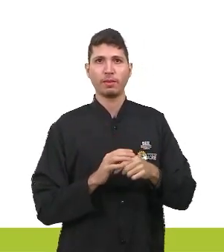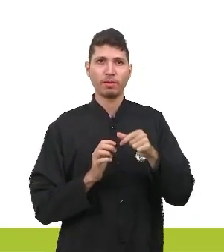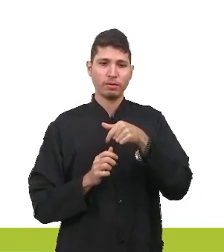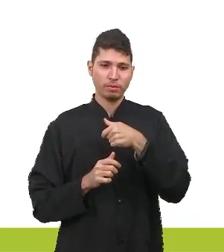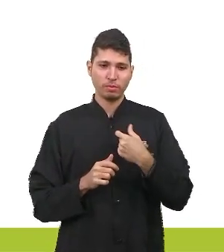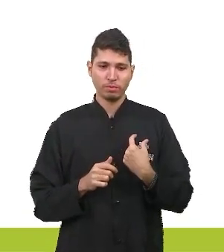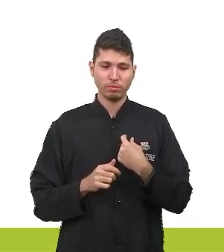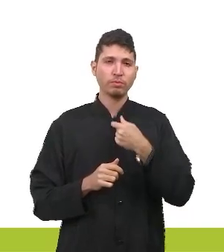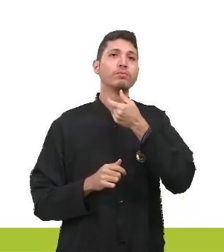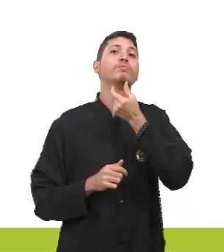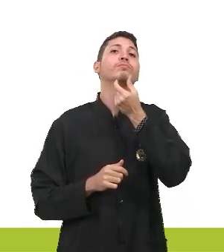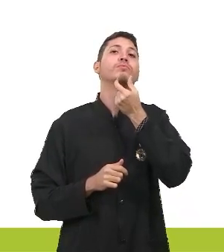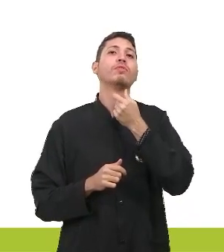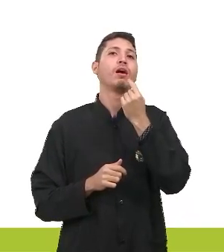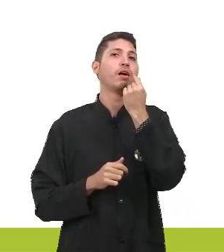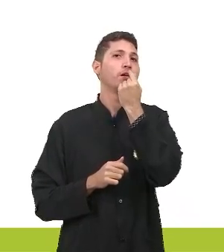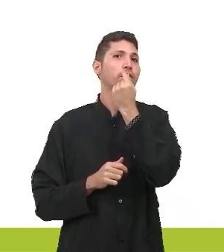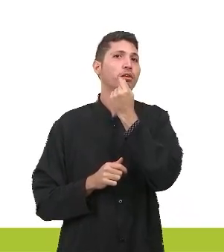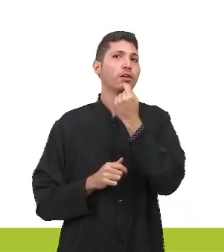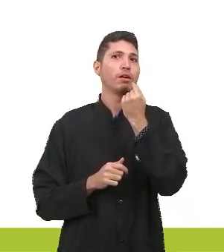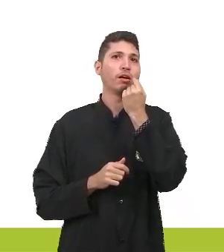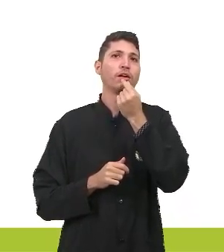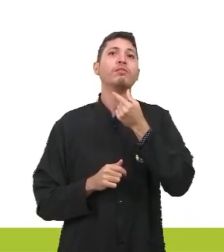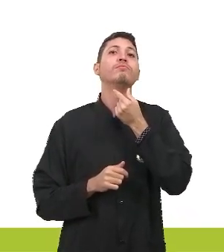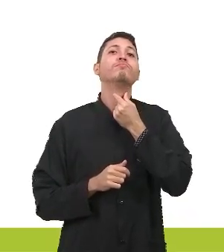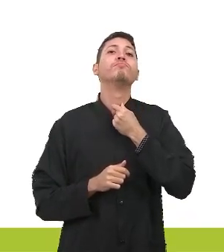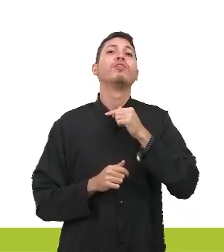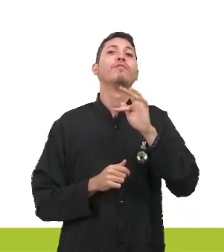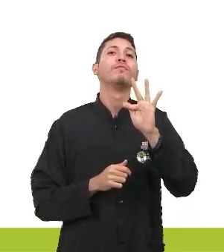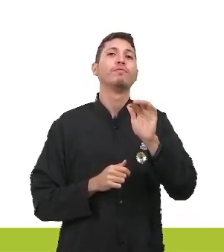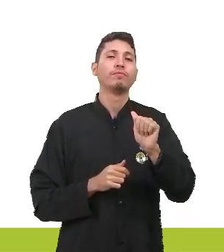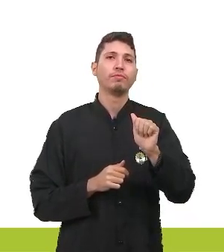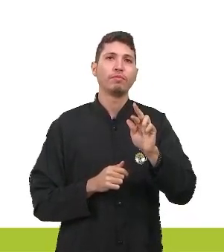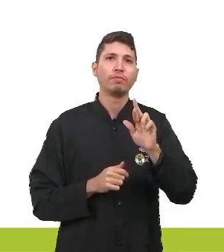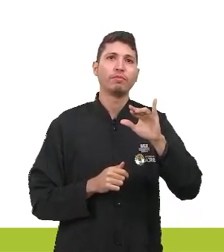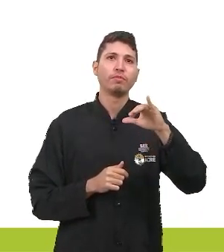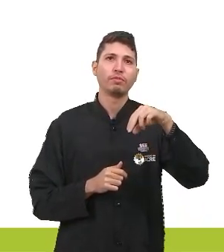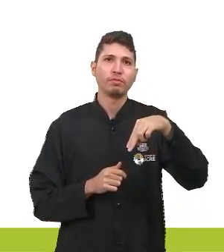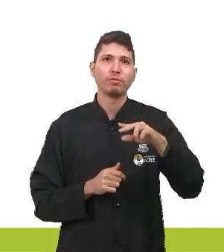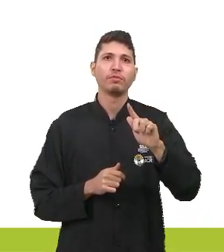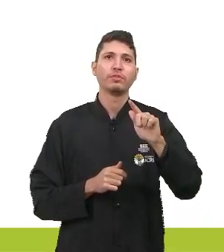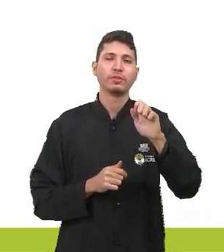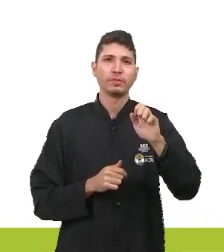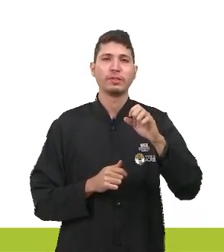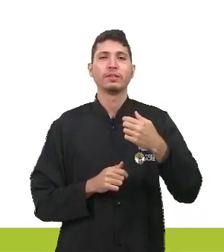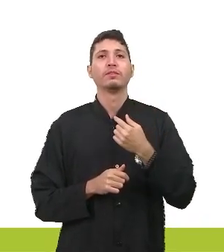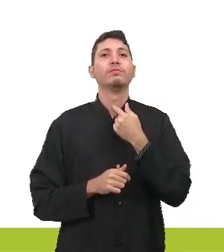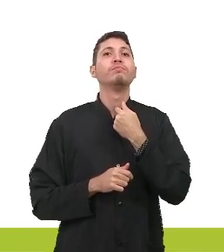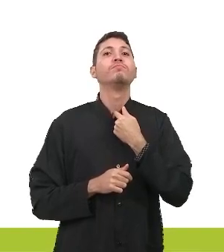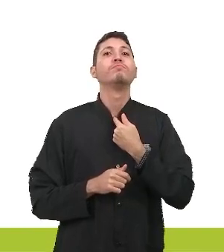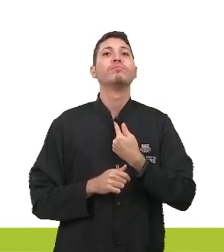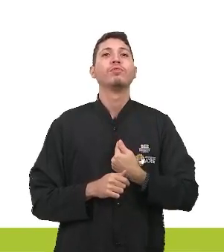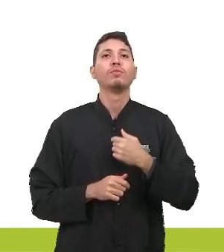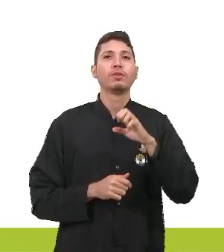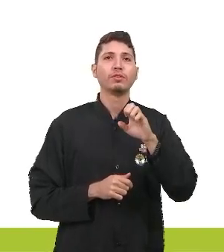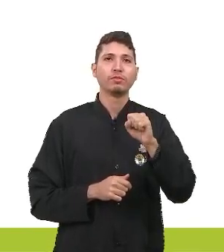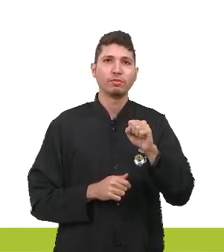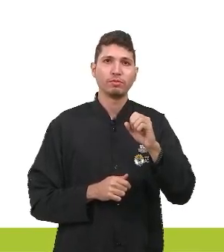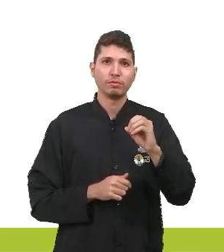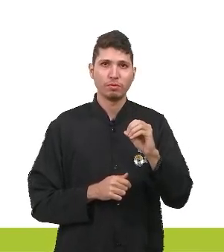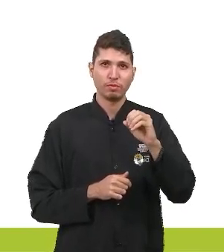boca, tem a faringe, tem o esôfago, o